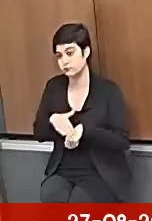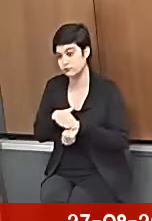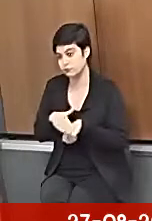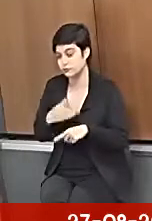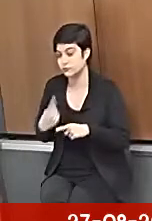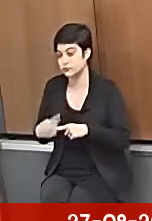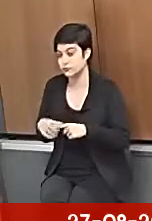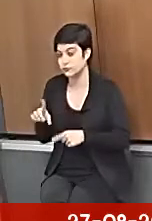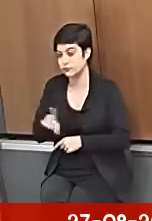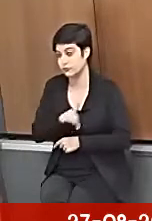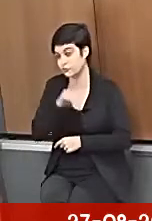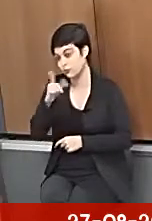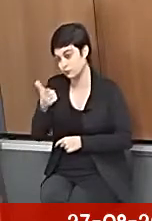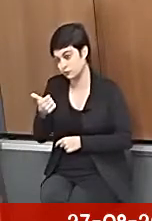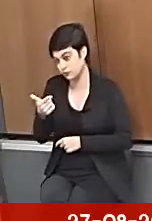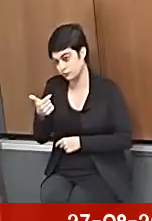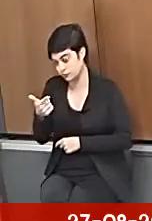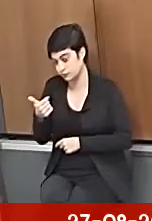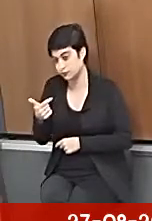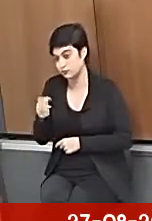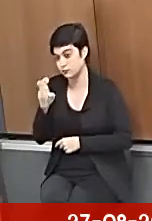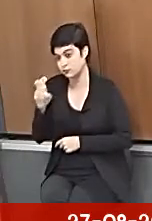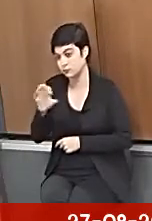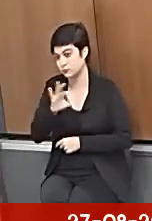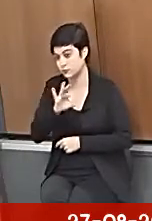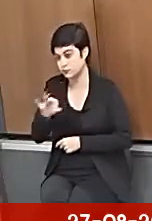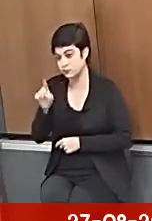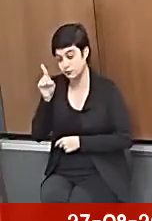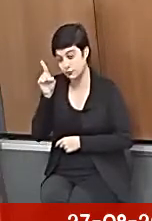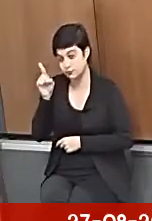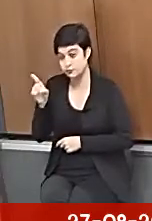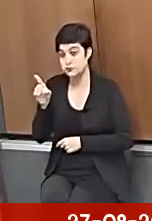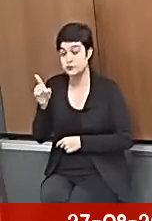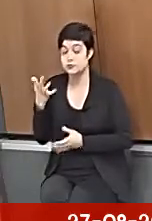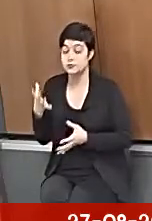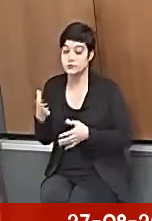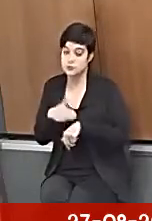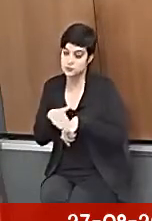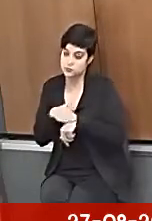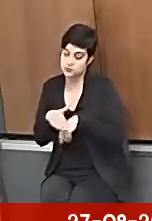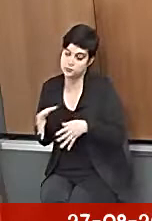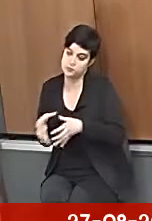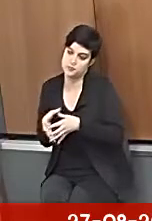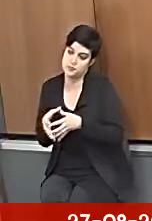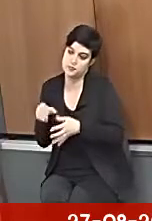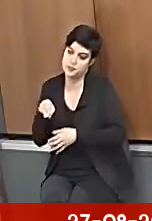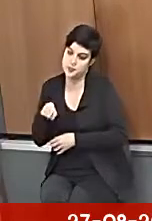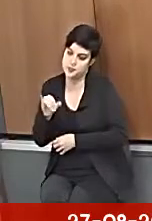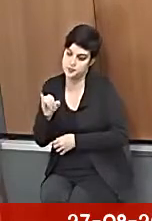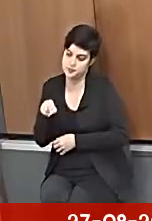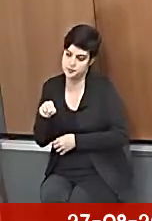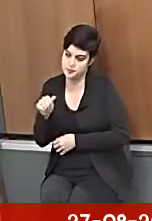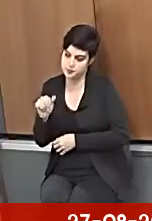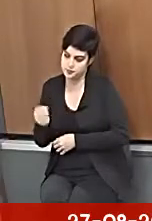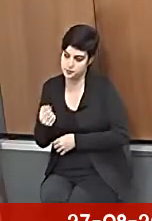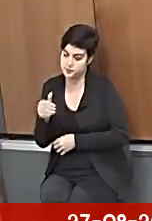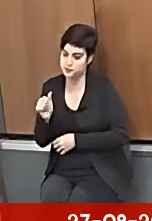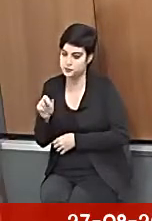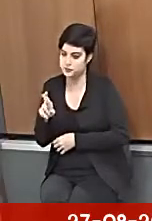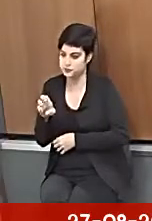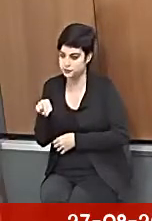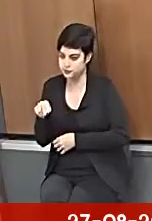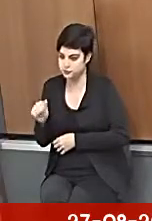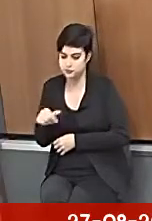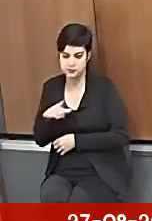12 às 17 horas deputado que estava lá das amigas na arena vai nos ouvir eu tenho aqui uma série de dados